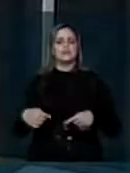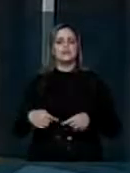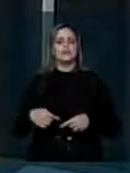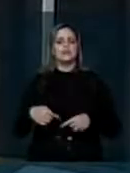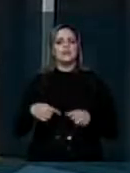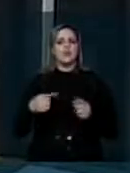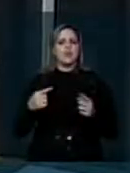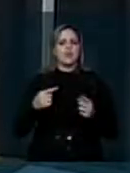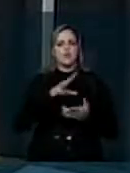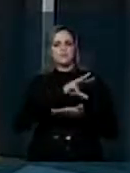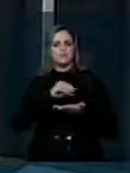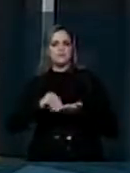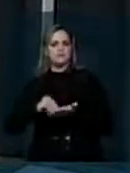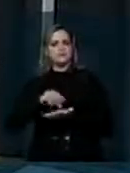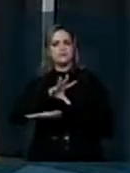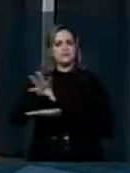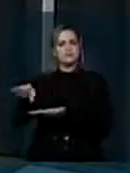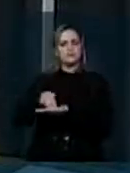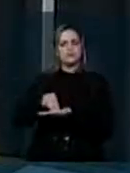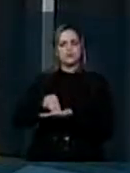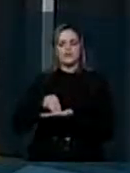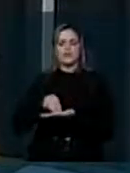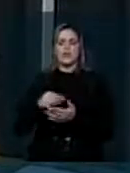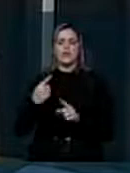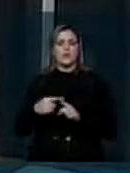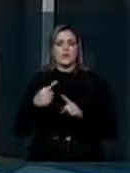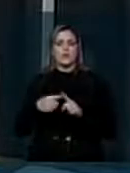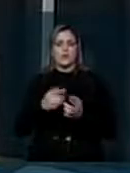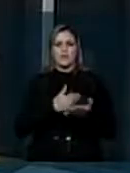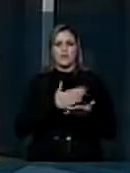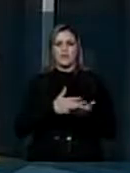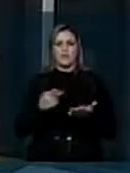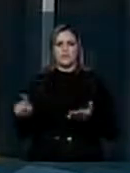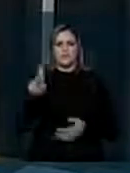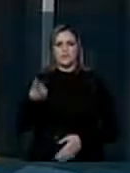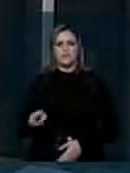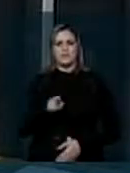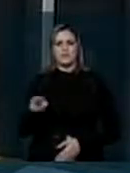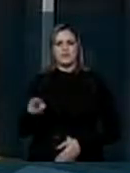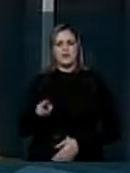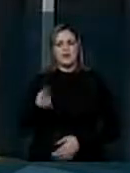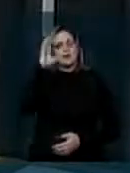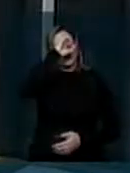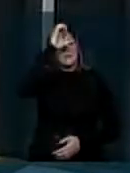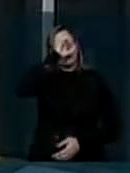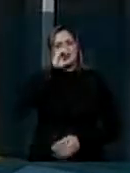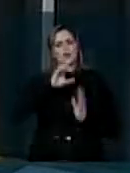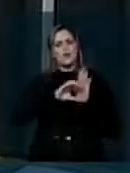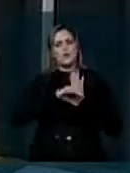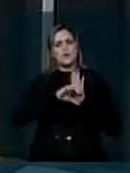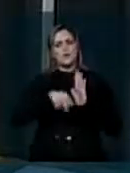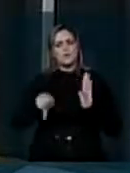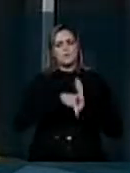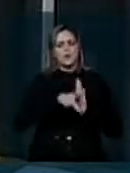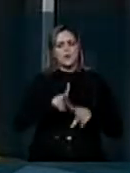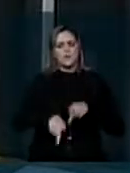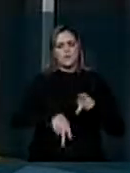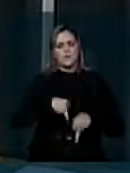nos faz saber que o conceito de democracia e de povo nasce na nossa